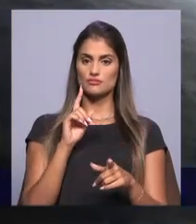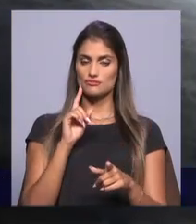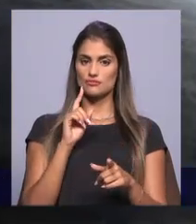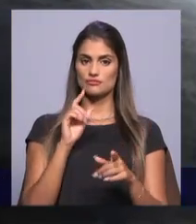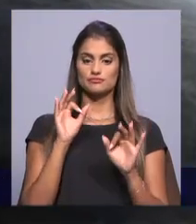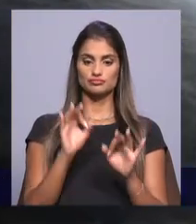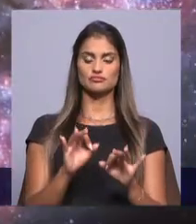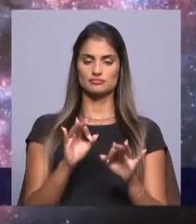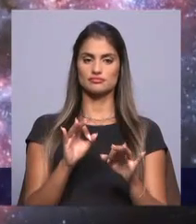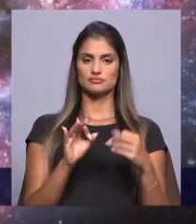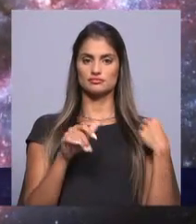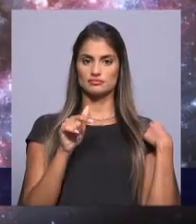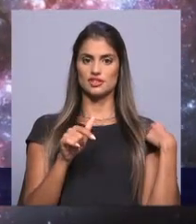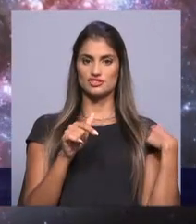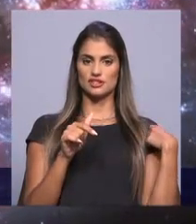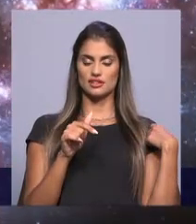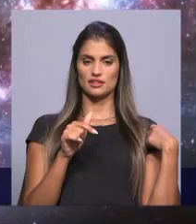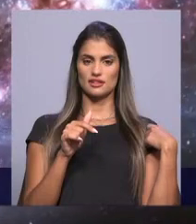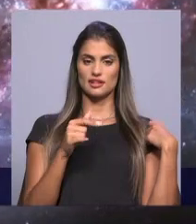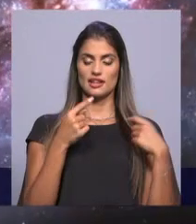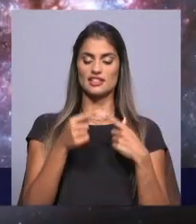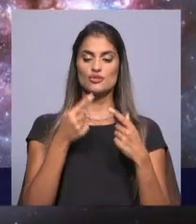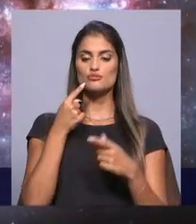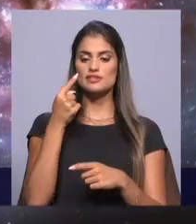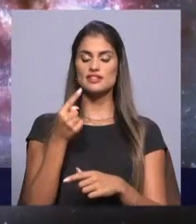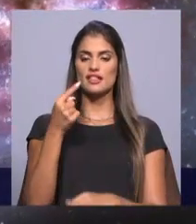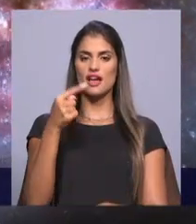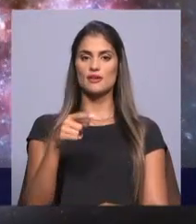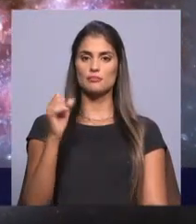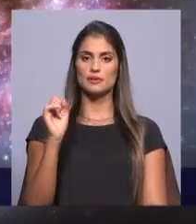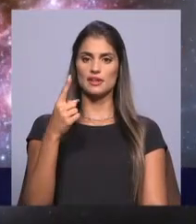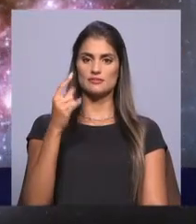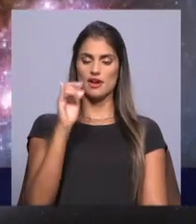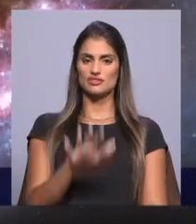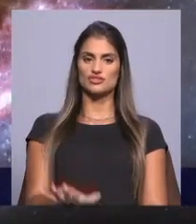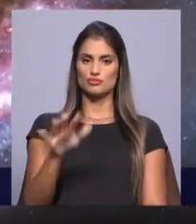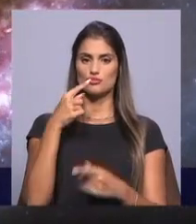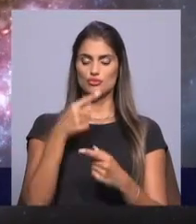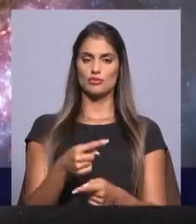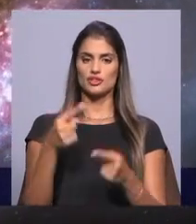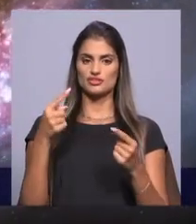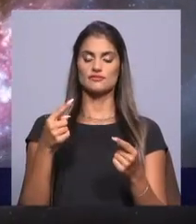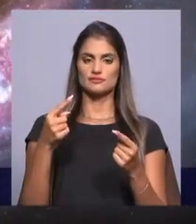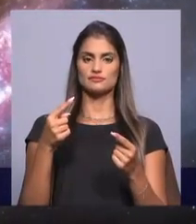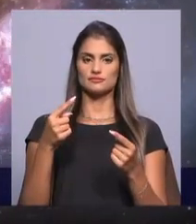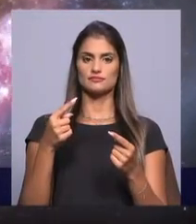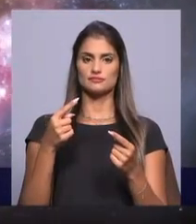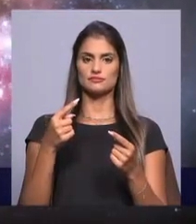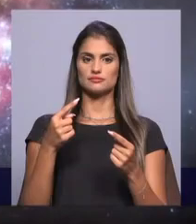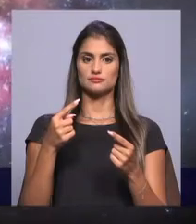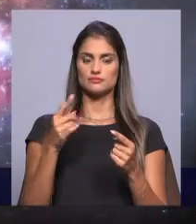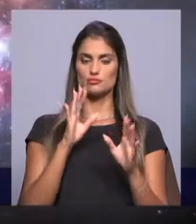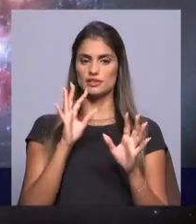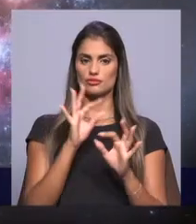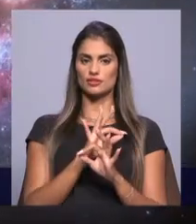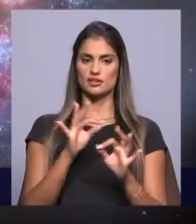feliz de, nesta edição especial, nós termos as primeiras imagens públicas, tornadas públicas, do